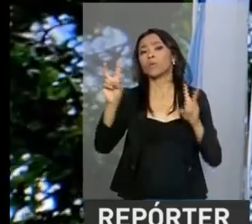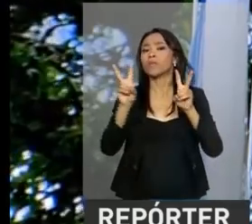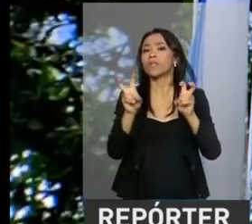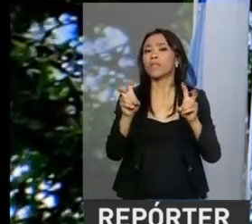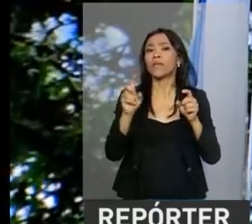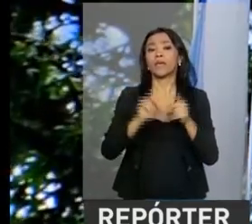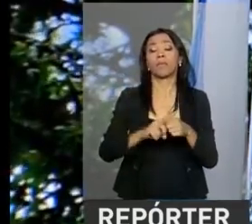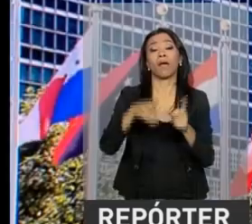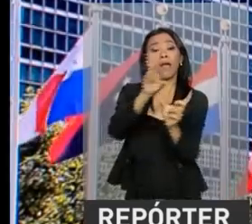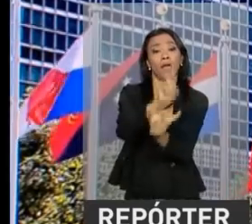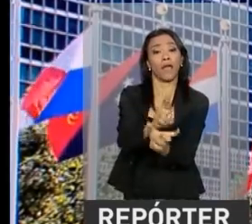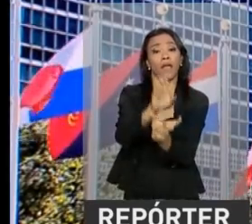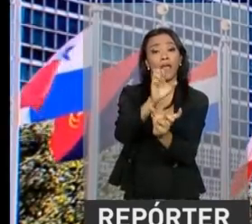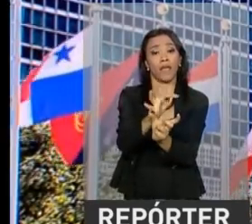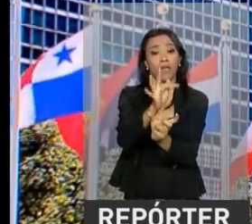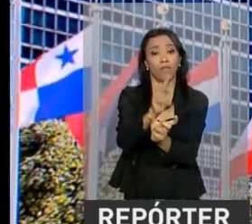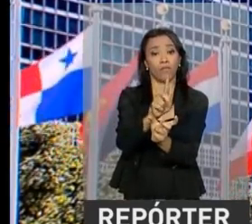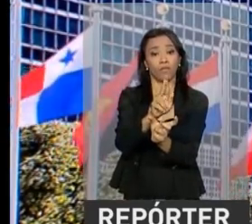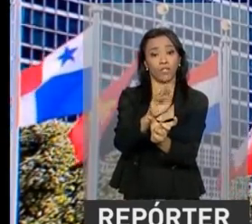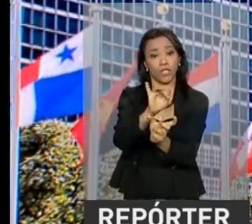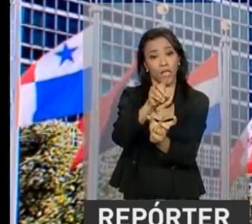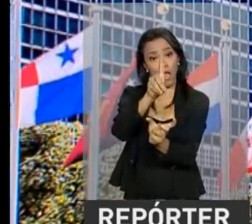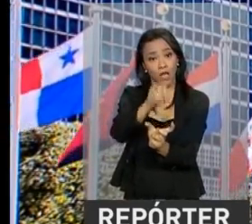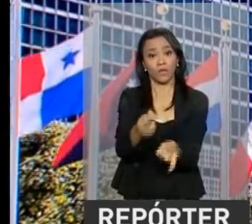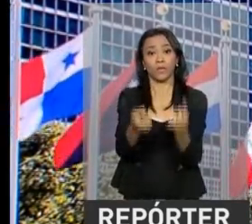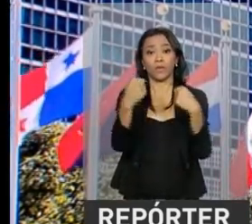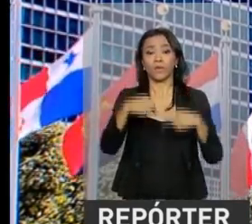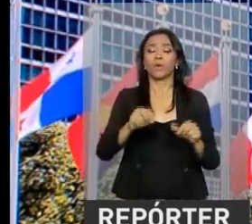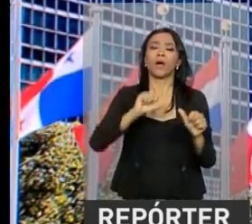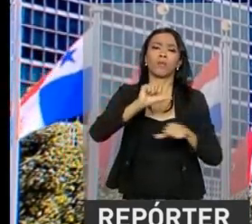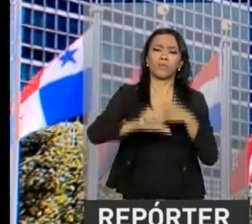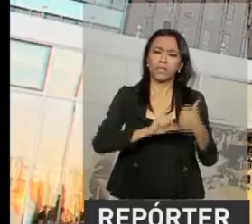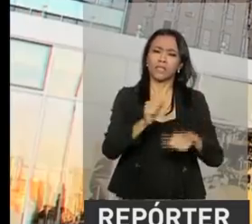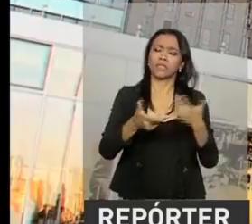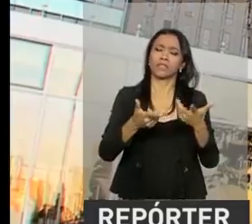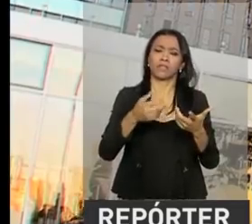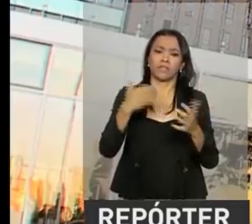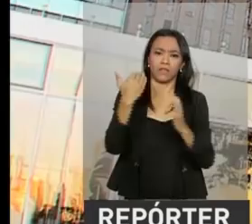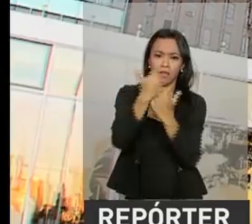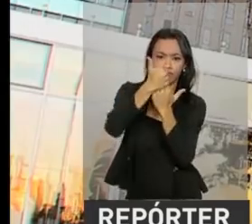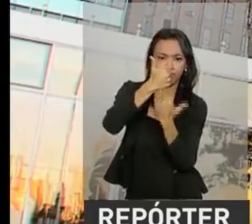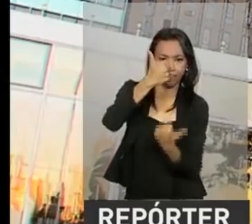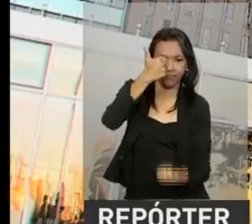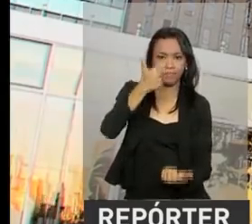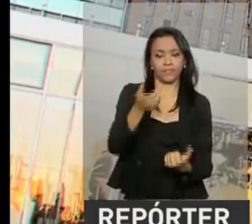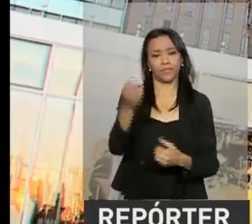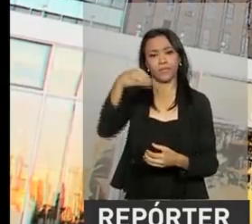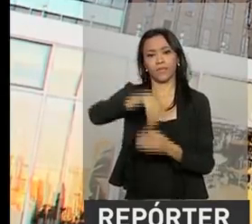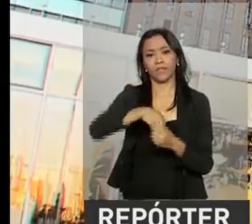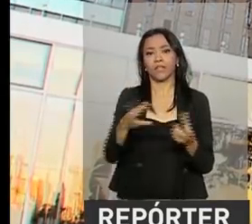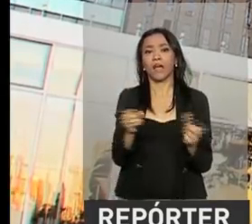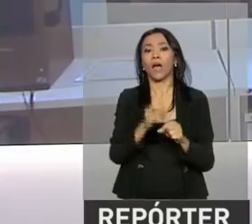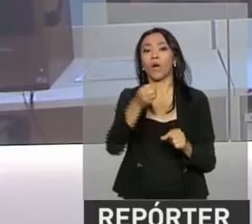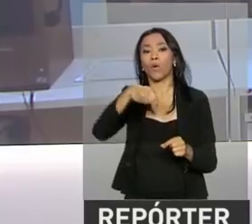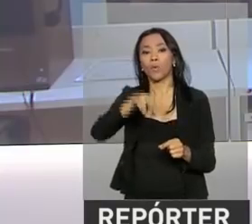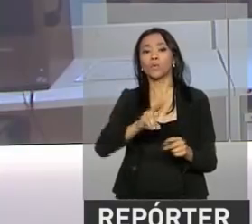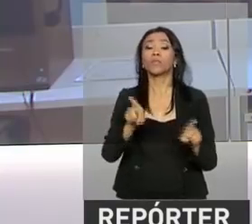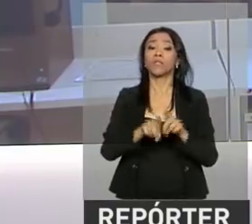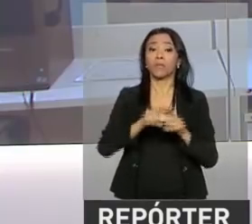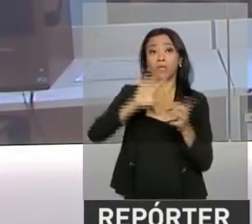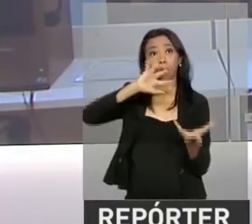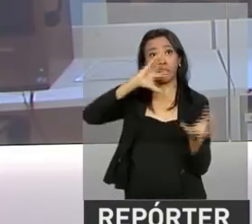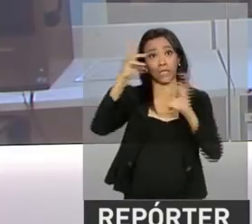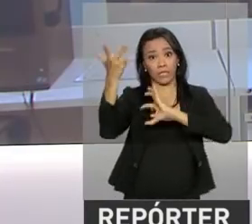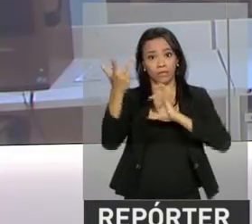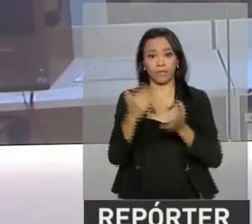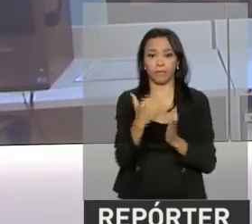crise de refugiados, a reforma das Nações Unidas, a paz internacional e as mudanças climáticas.